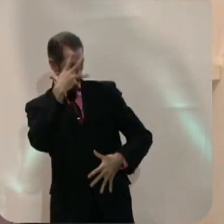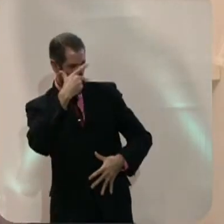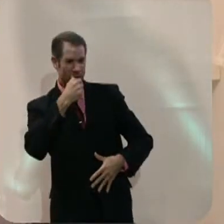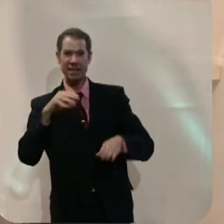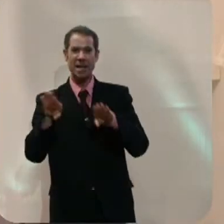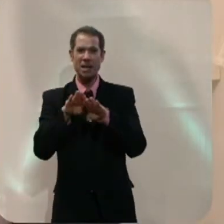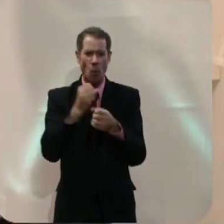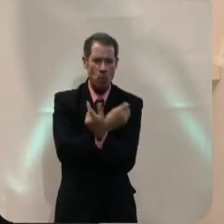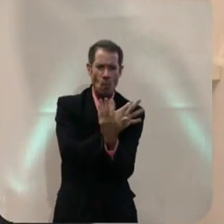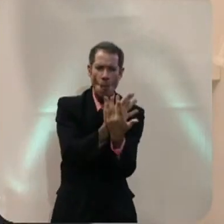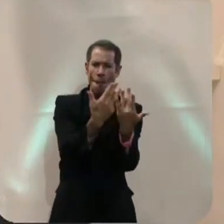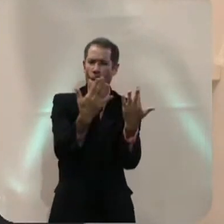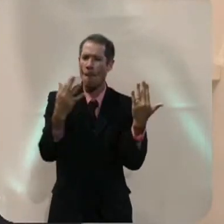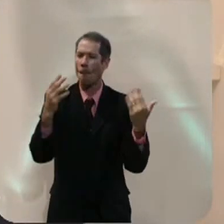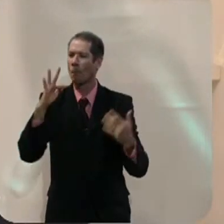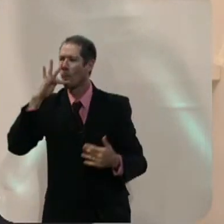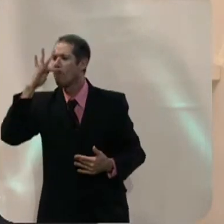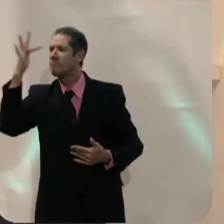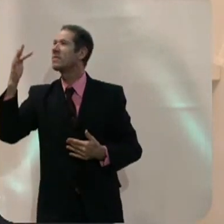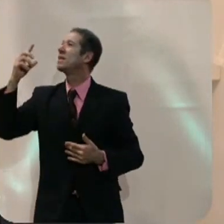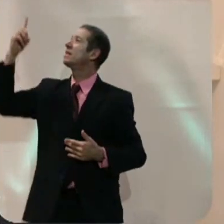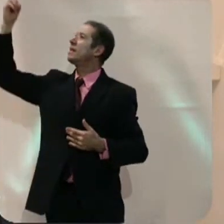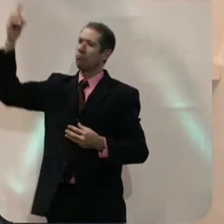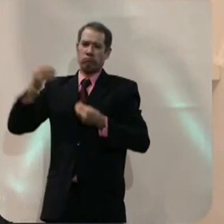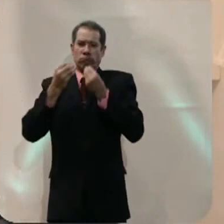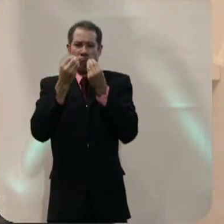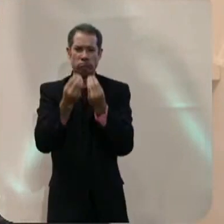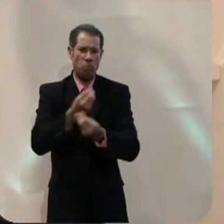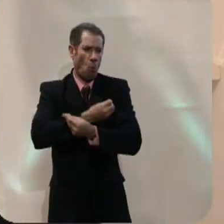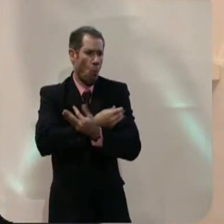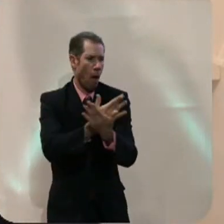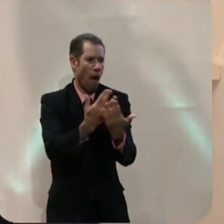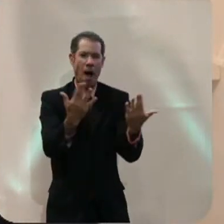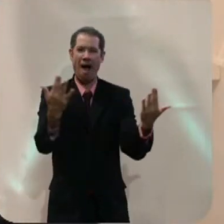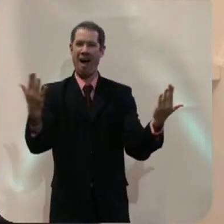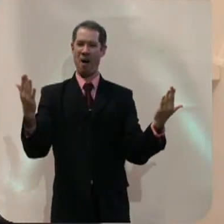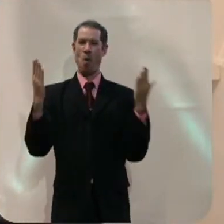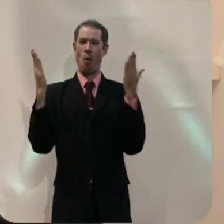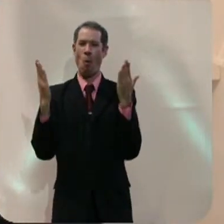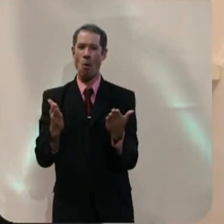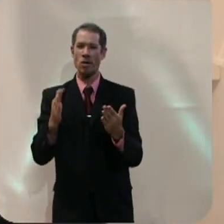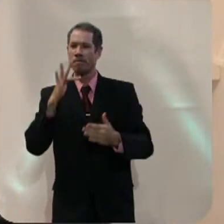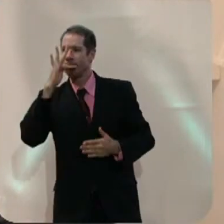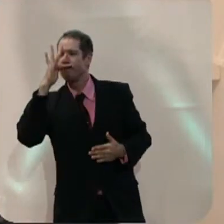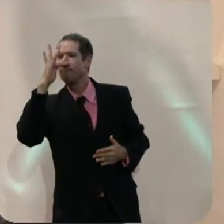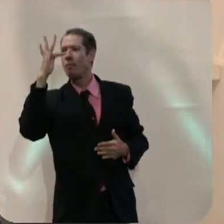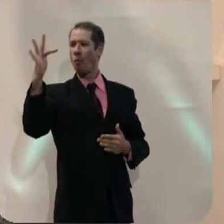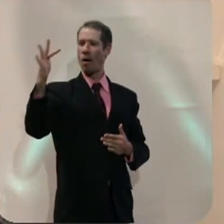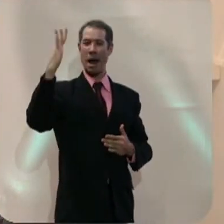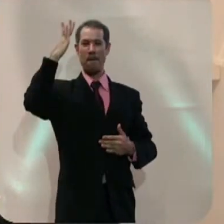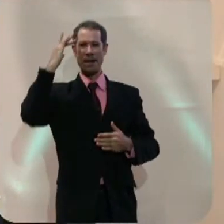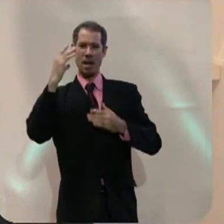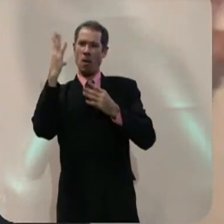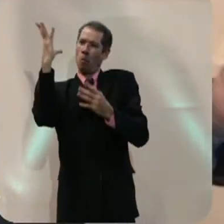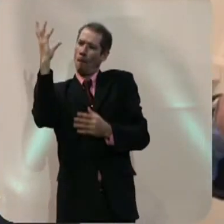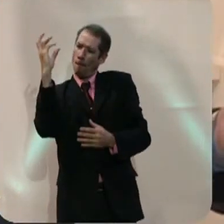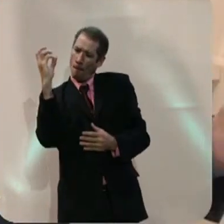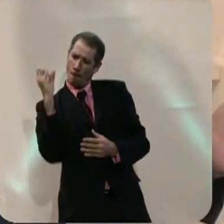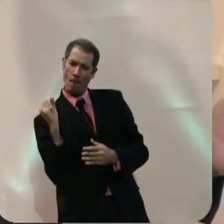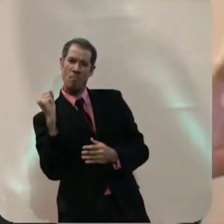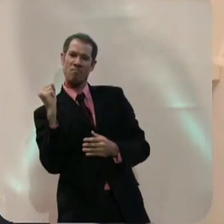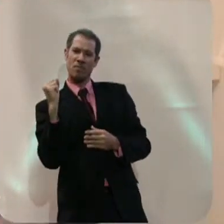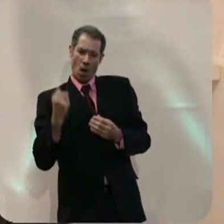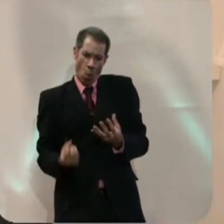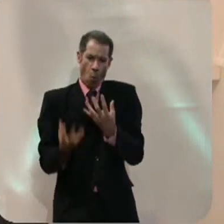como essas flores. É Deus que investe a erva do campo, que hoje dá flor e amanhã desaparece, queimada